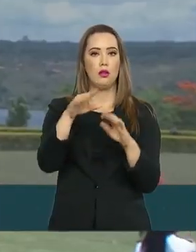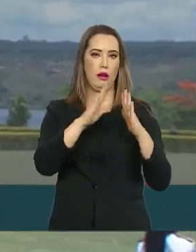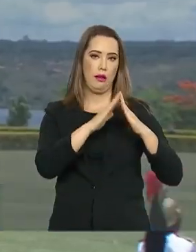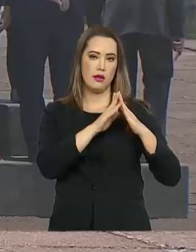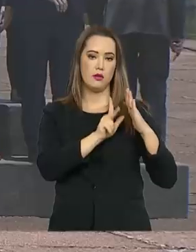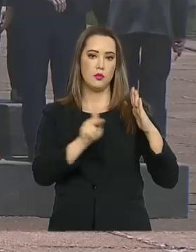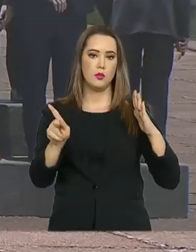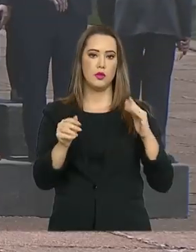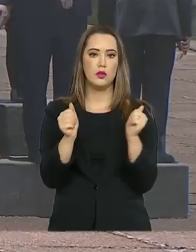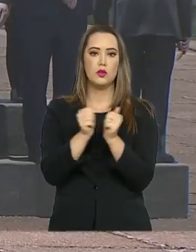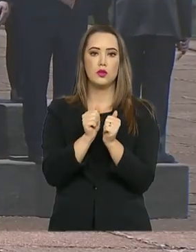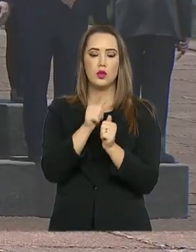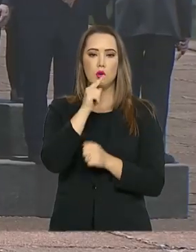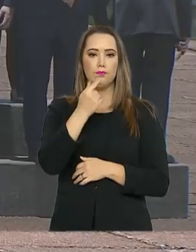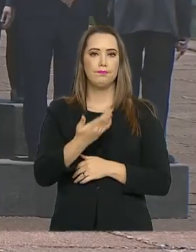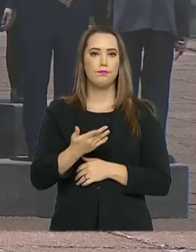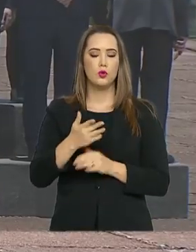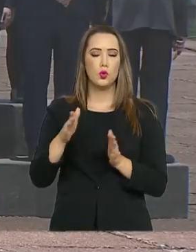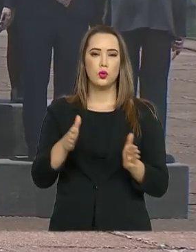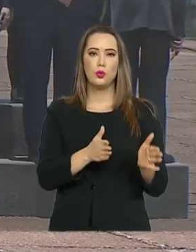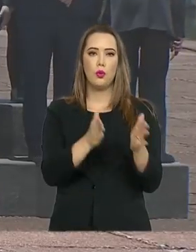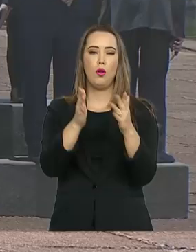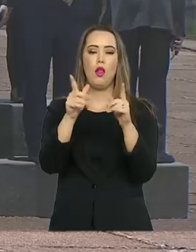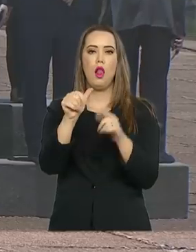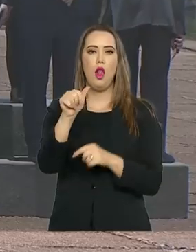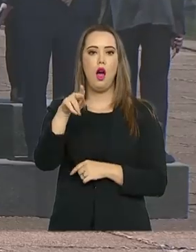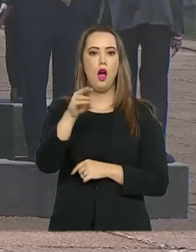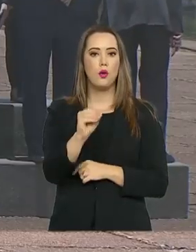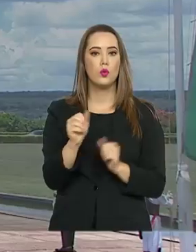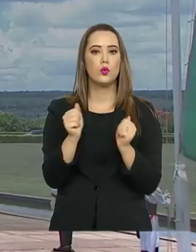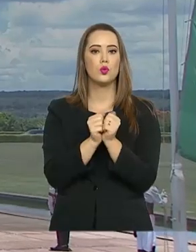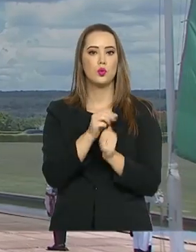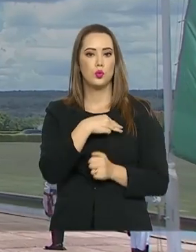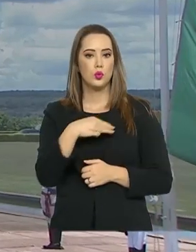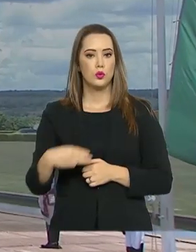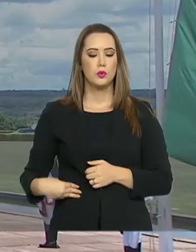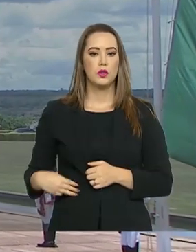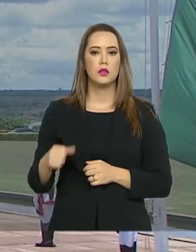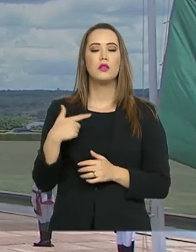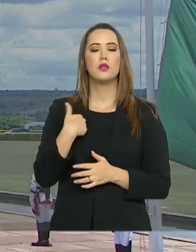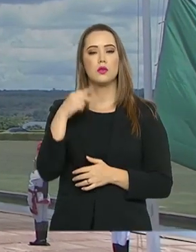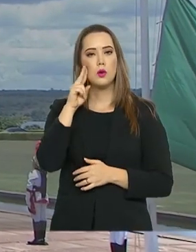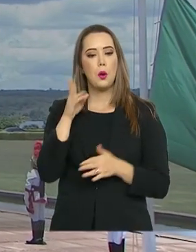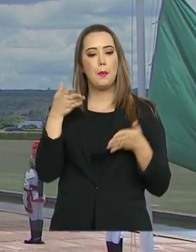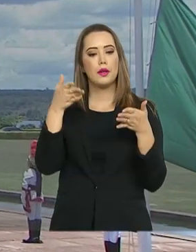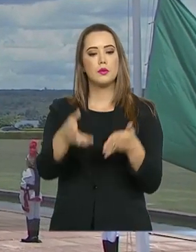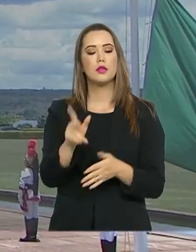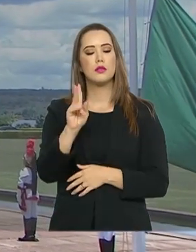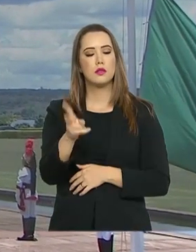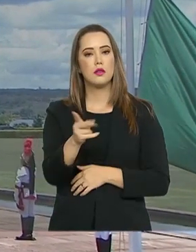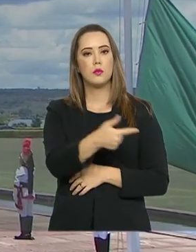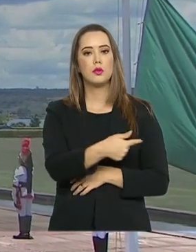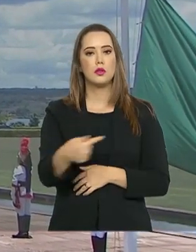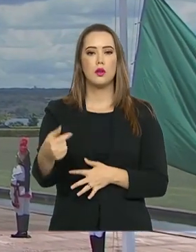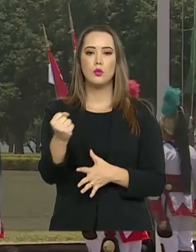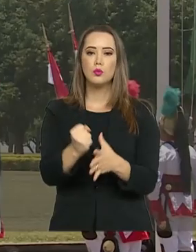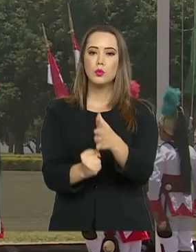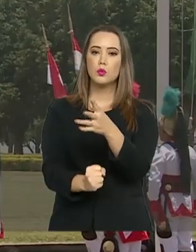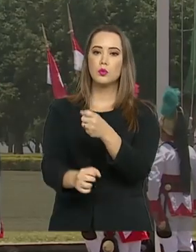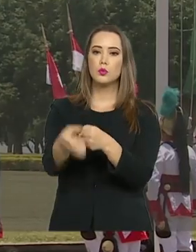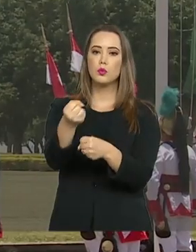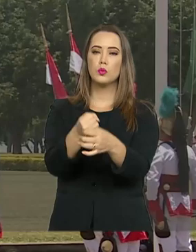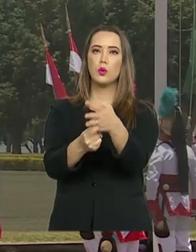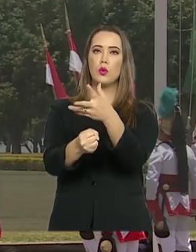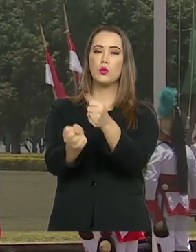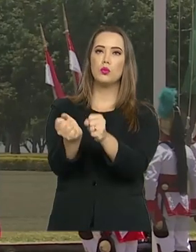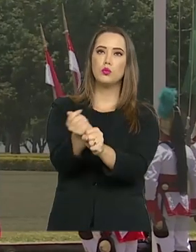paranoá mais uma vez o presidente bolsonaro e seus ministros participaram da cerimônia semanal de hasteamento da bandeira mas